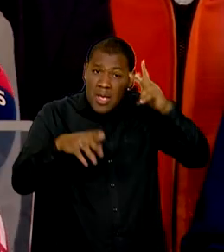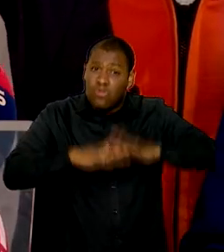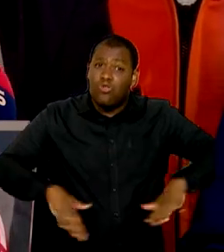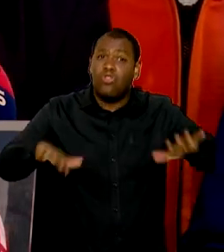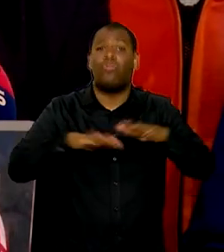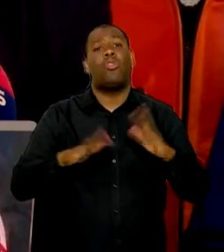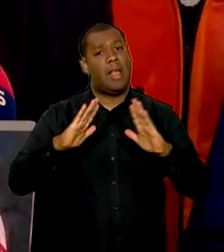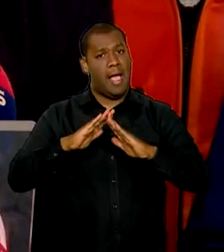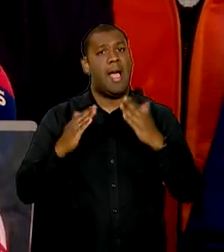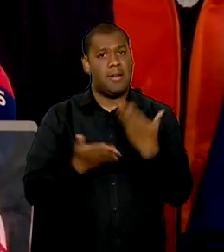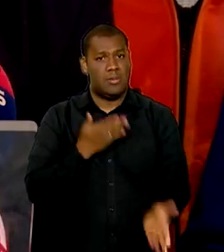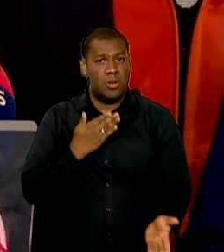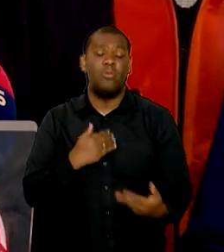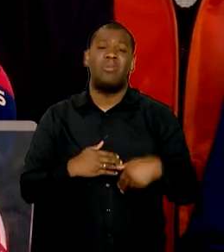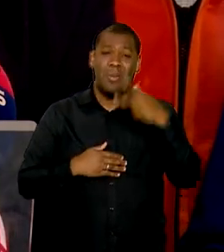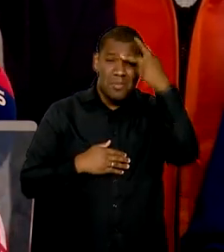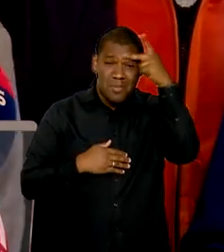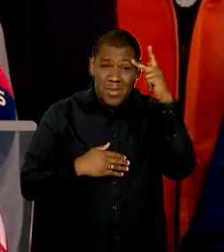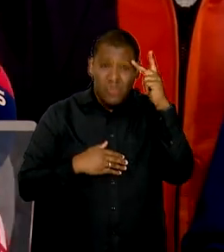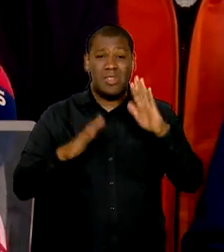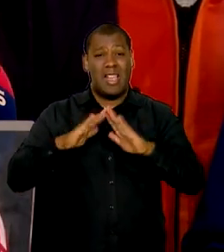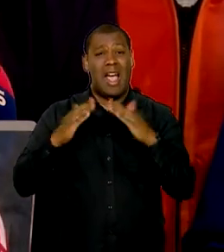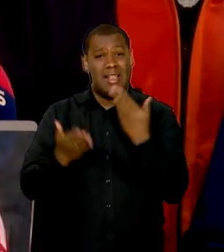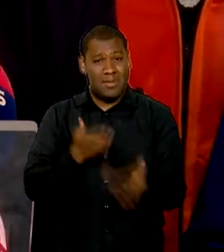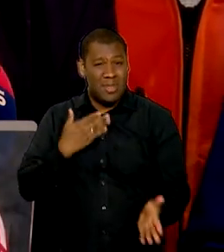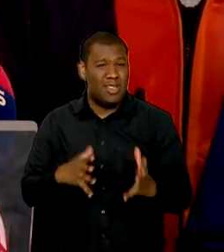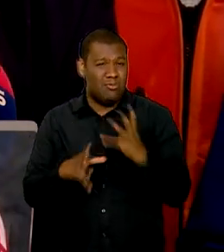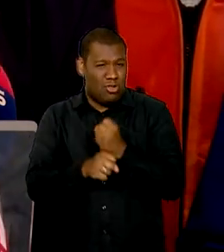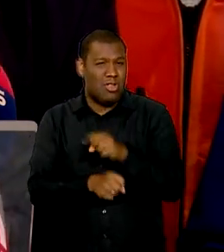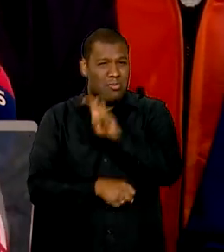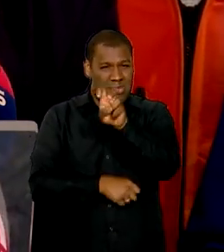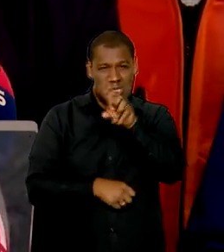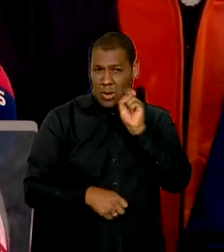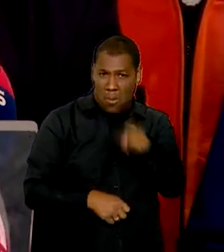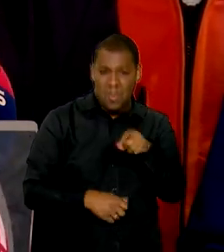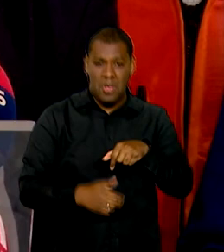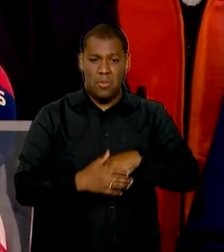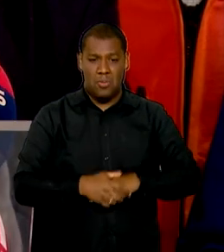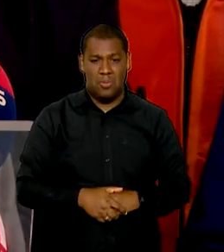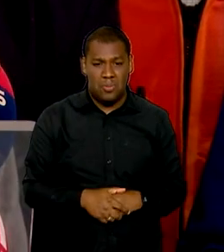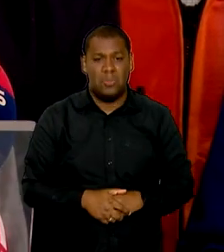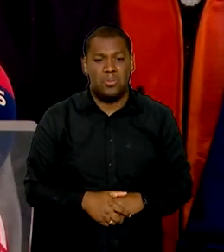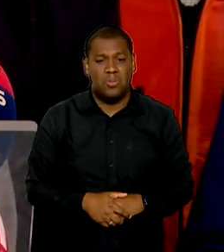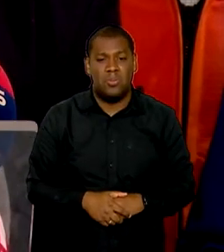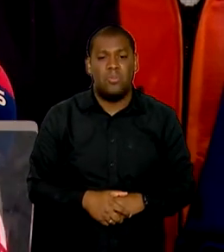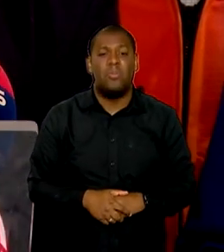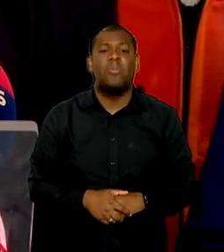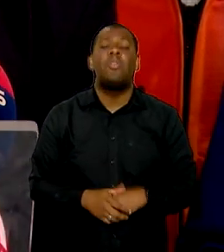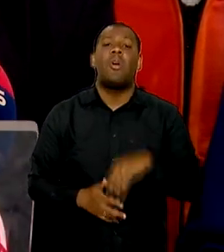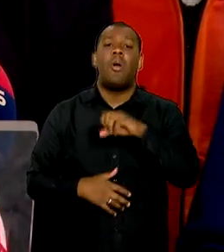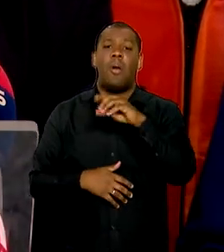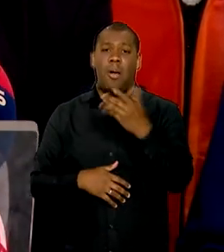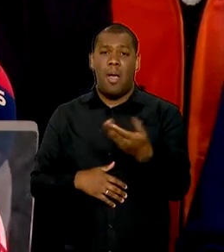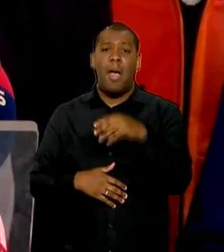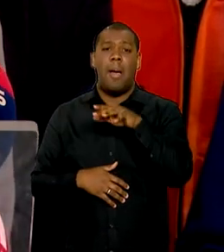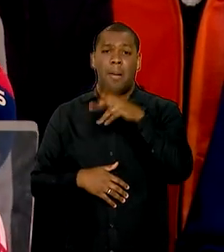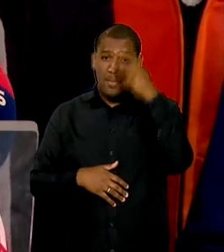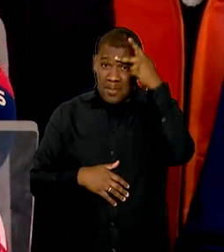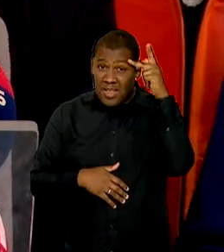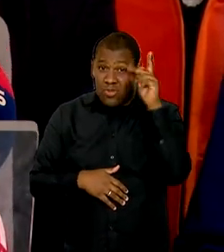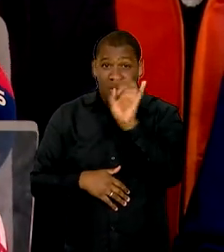temos 5 mil desabrigados, é a estimativa que fazemos hoje. Então, R$ 800 para cada